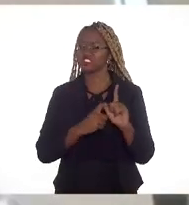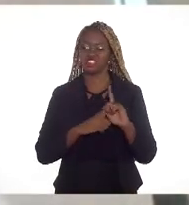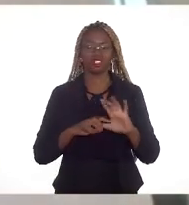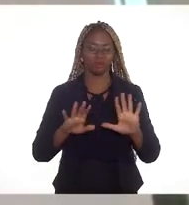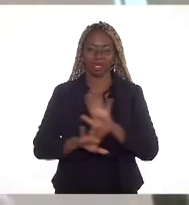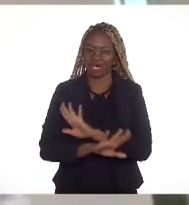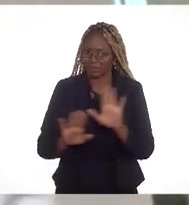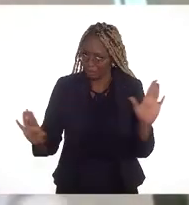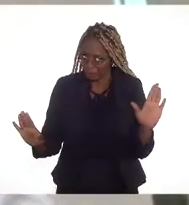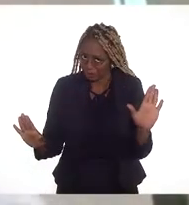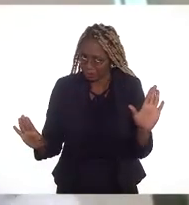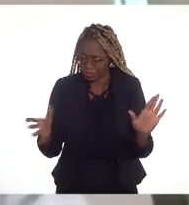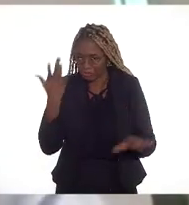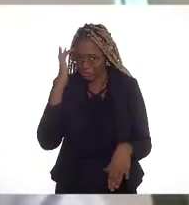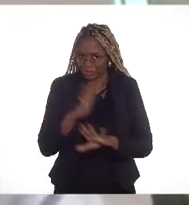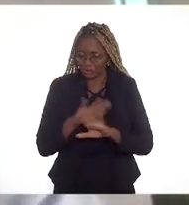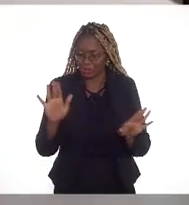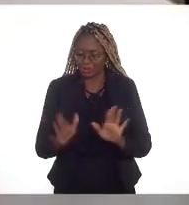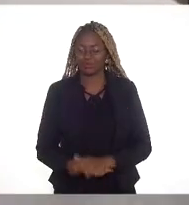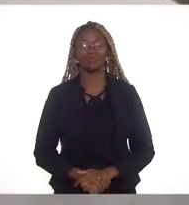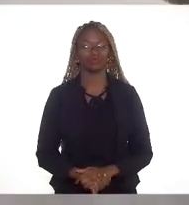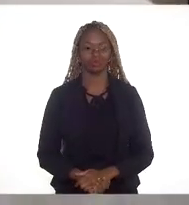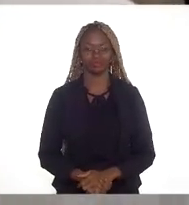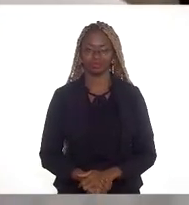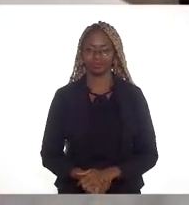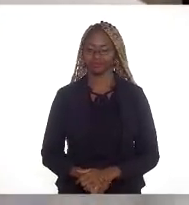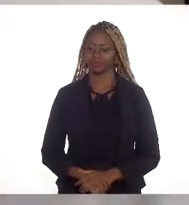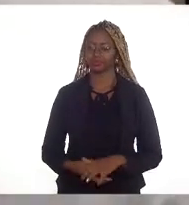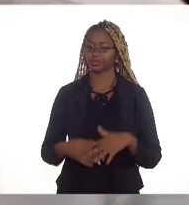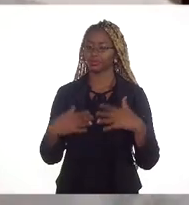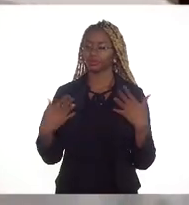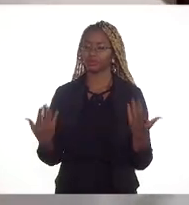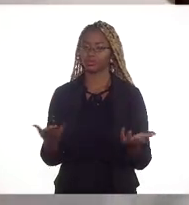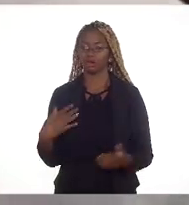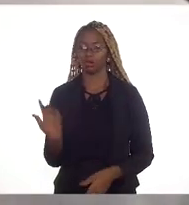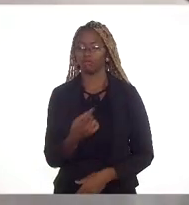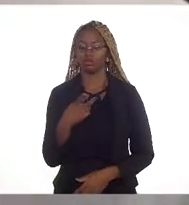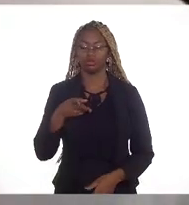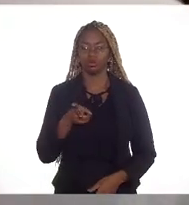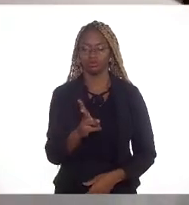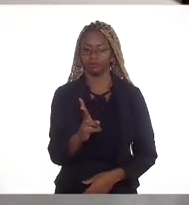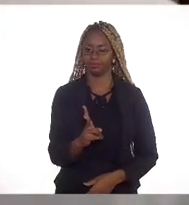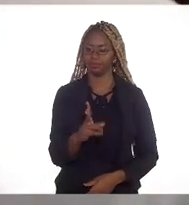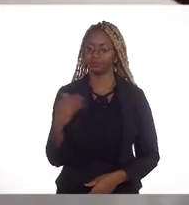meu recado. Bem, senhores, dando continuidade, e foi muito importante